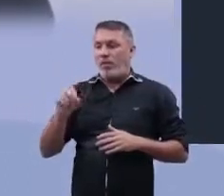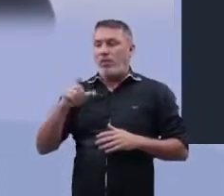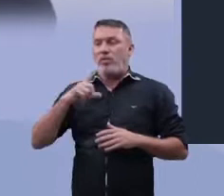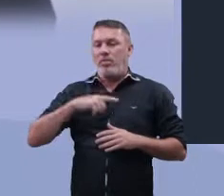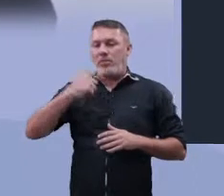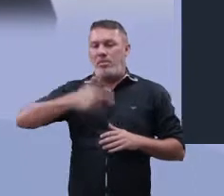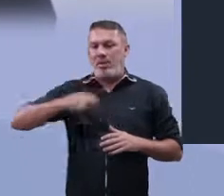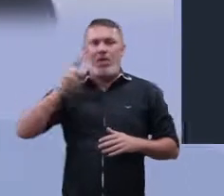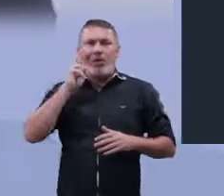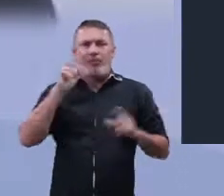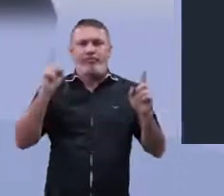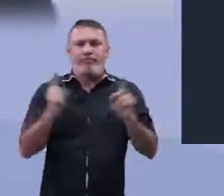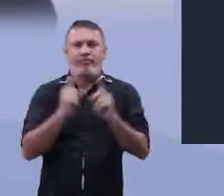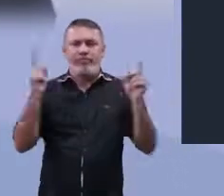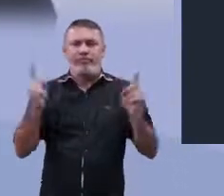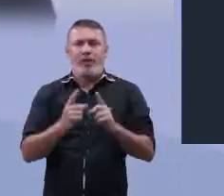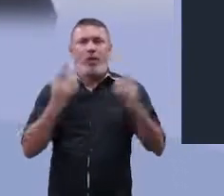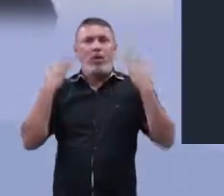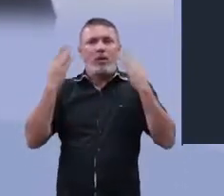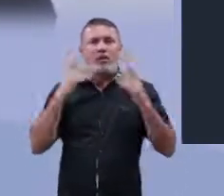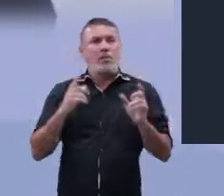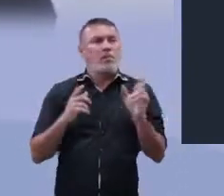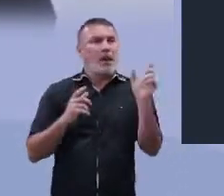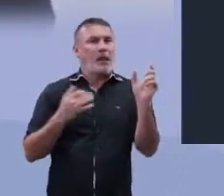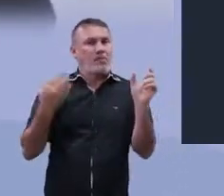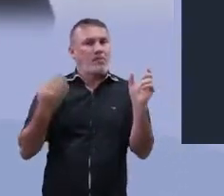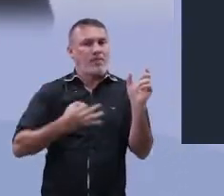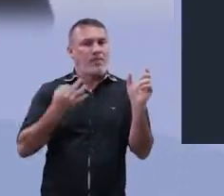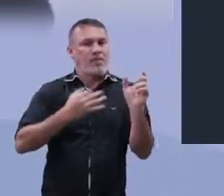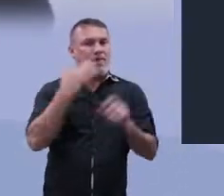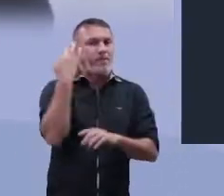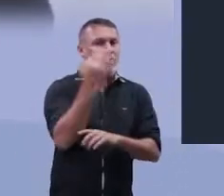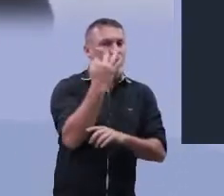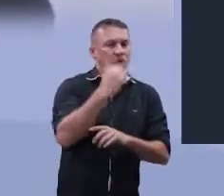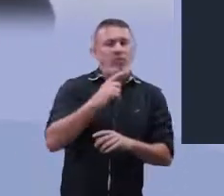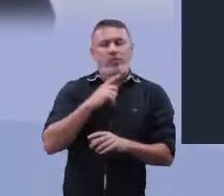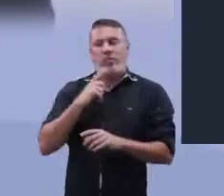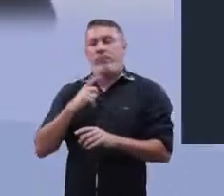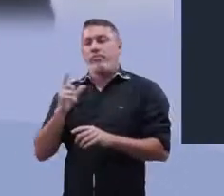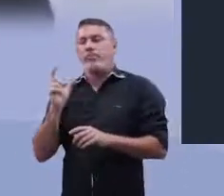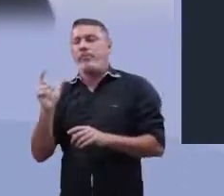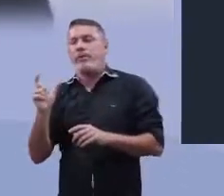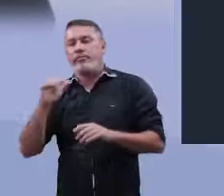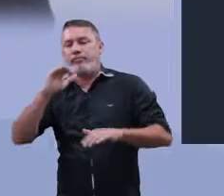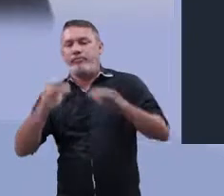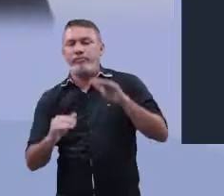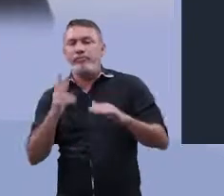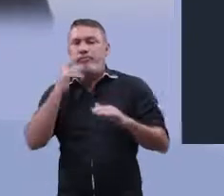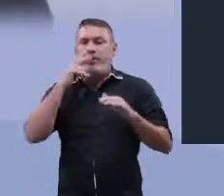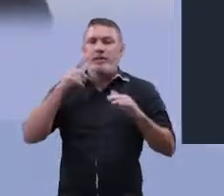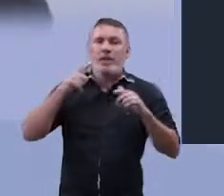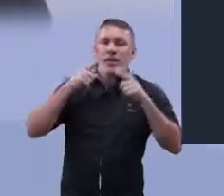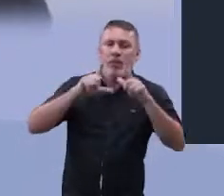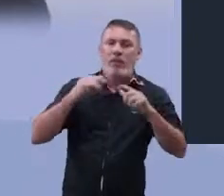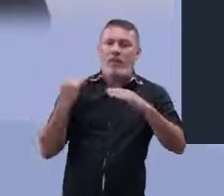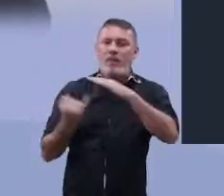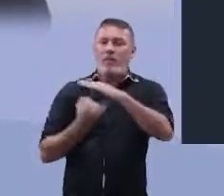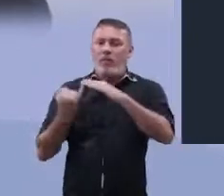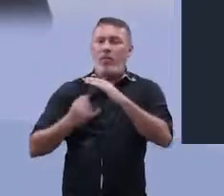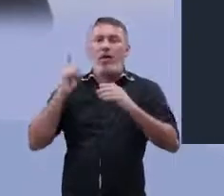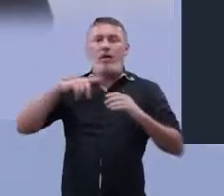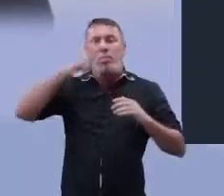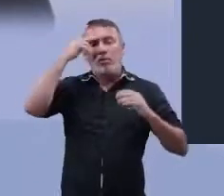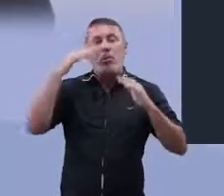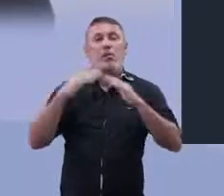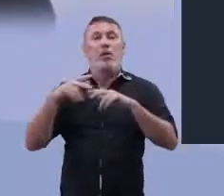telhados. Então aqui há uma certa comparação, né, da linguagem dita como padrão e da linguagem utilizada por